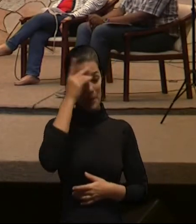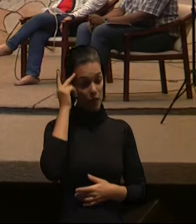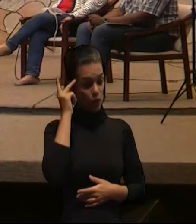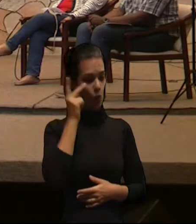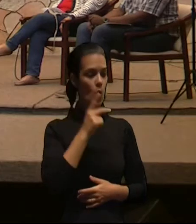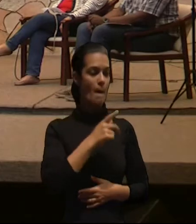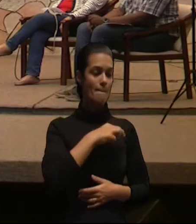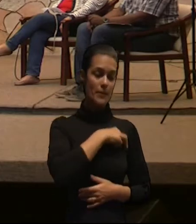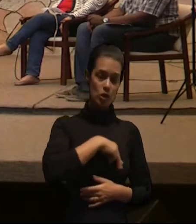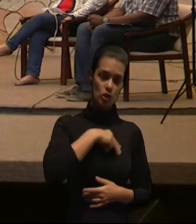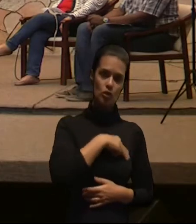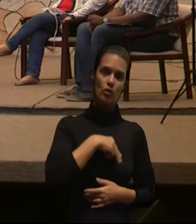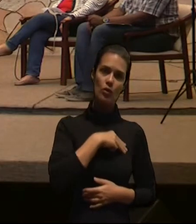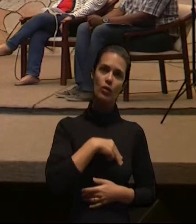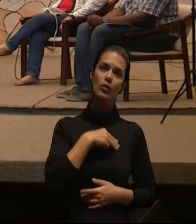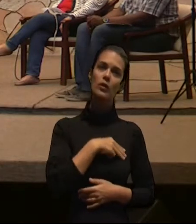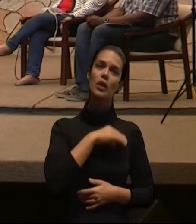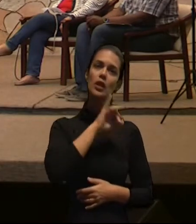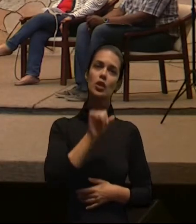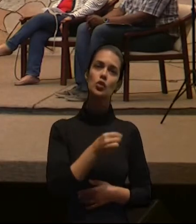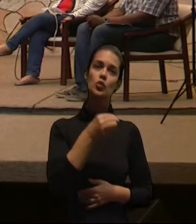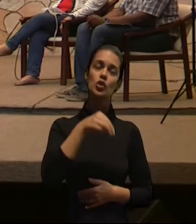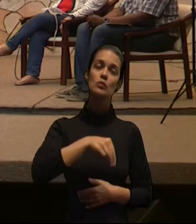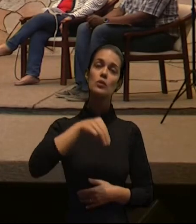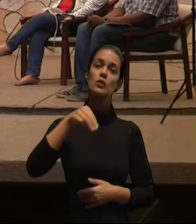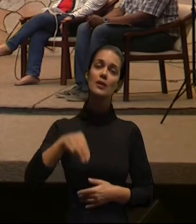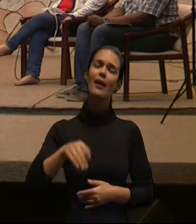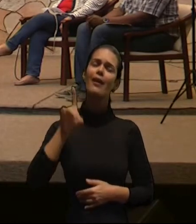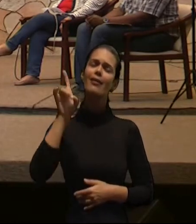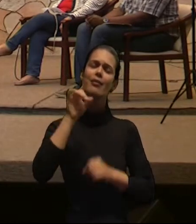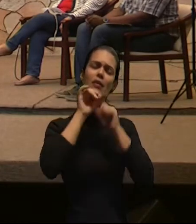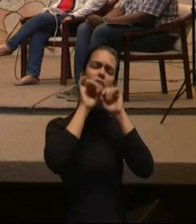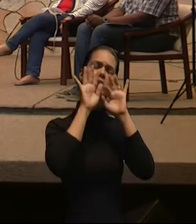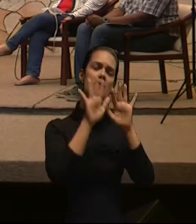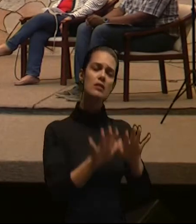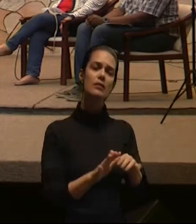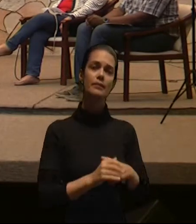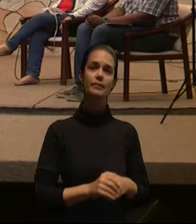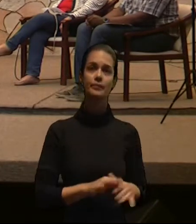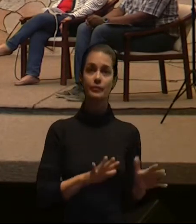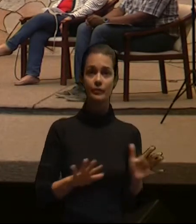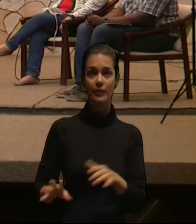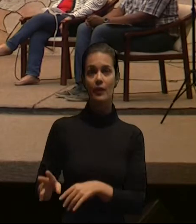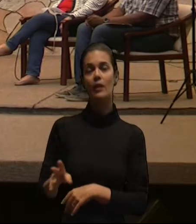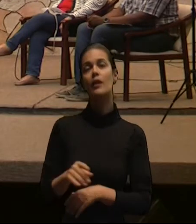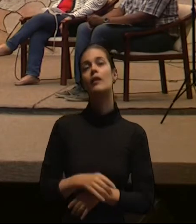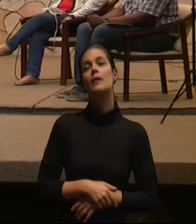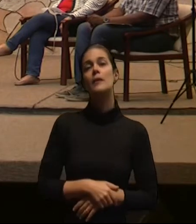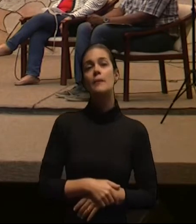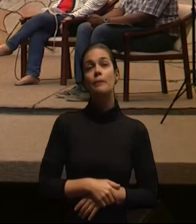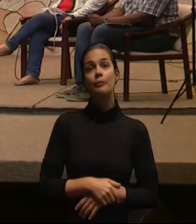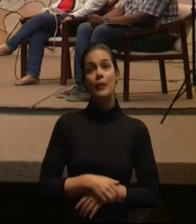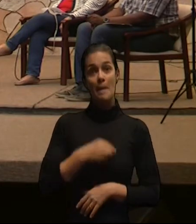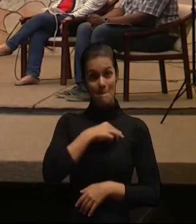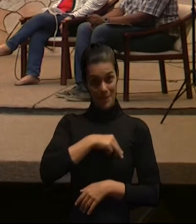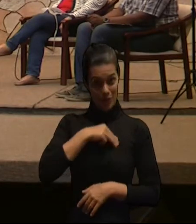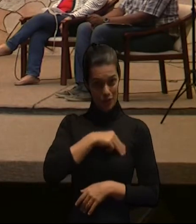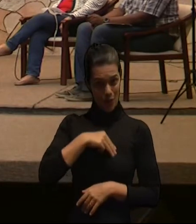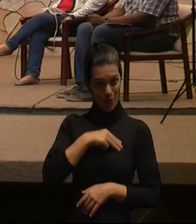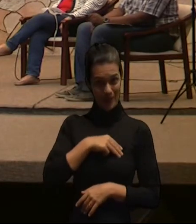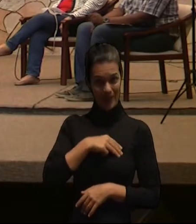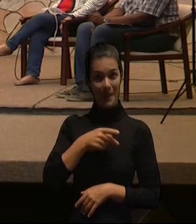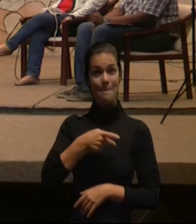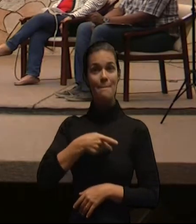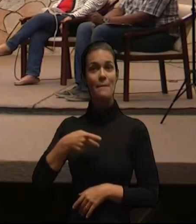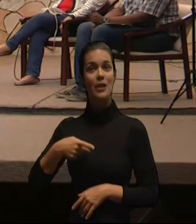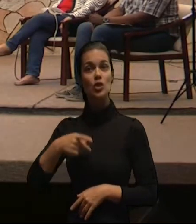quadro de missionários da Junta de Missões Mundiais, que Deus o abençoe. Falando em missões, pastor Jair tem um recado neste momento de missões. Você